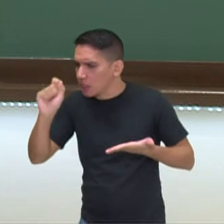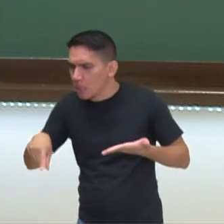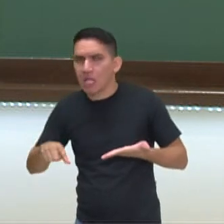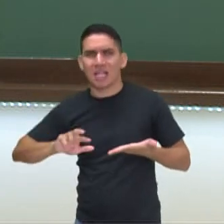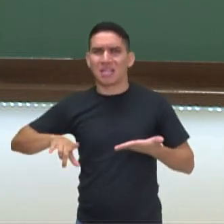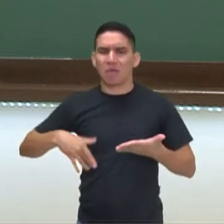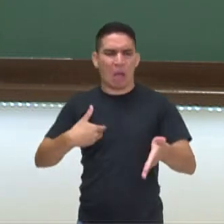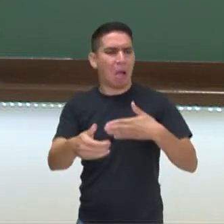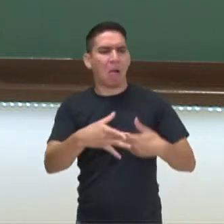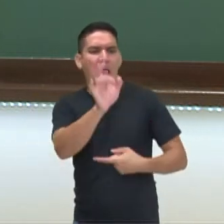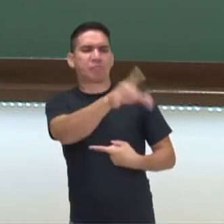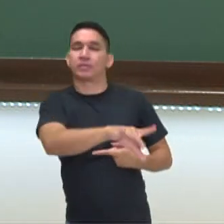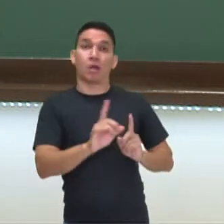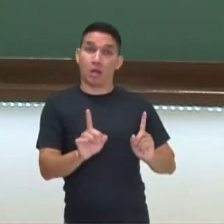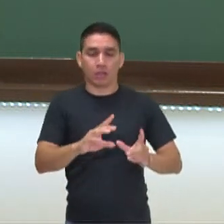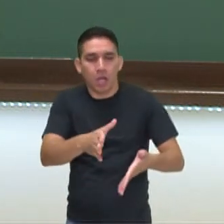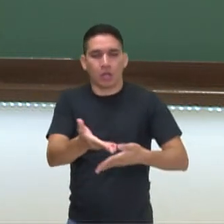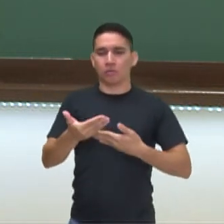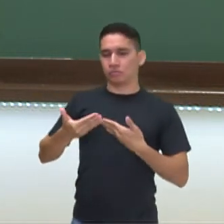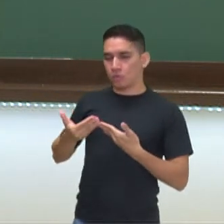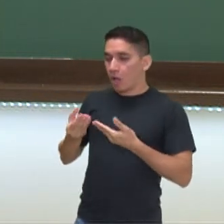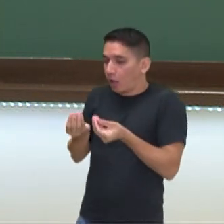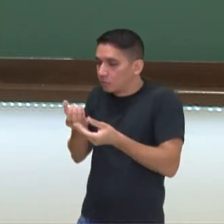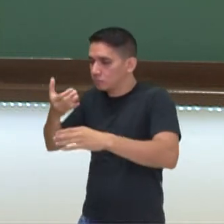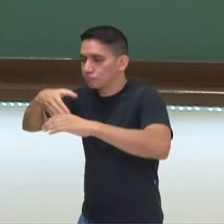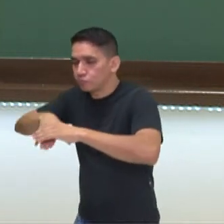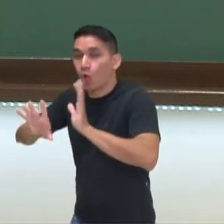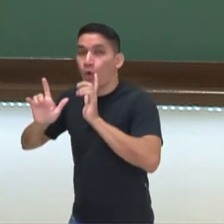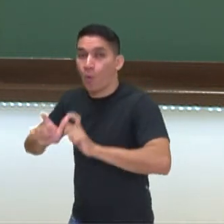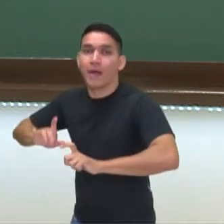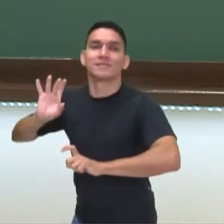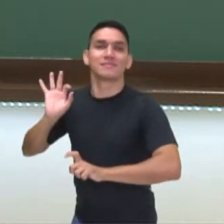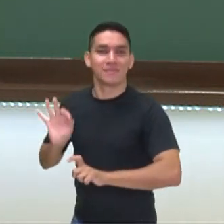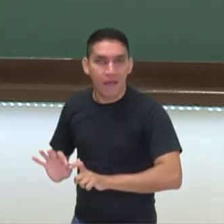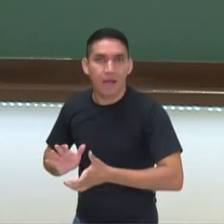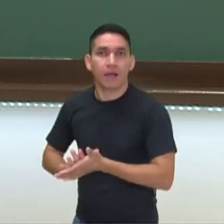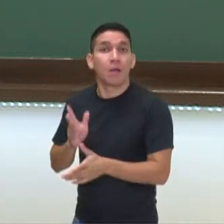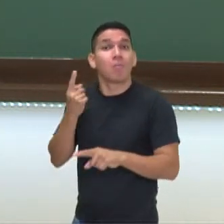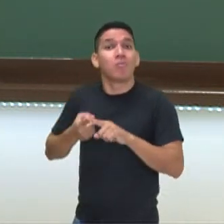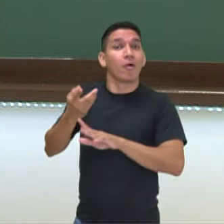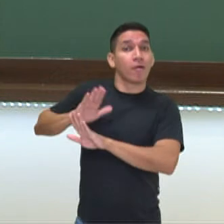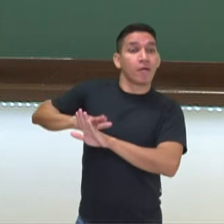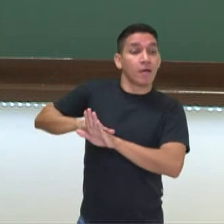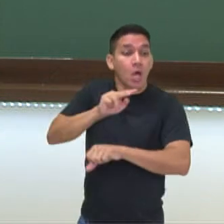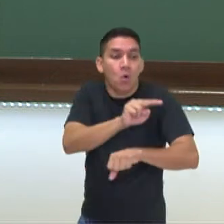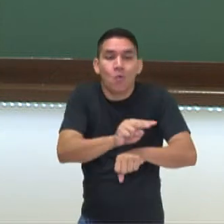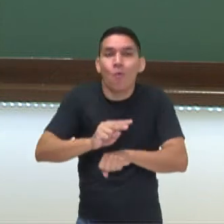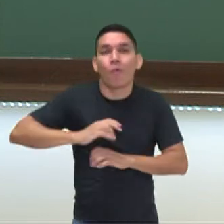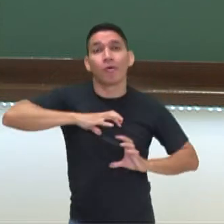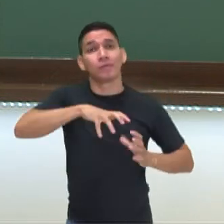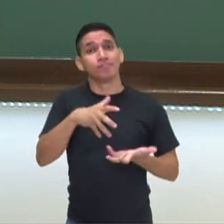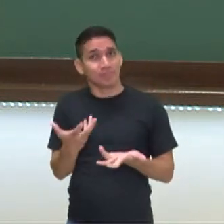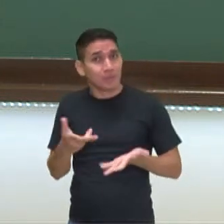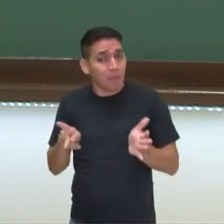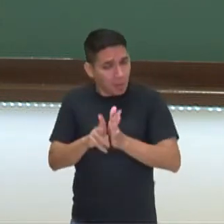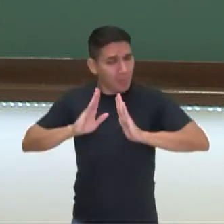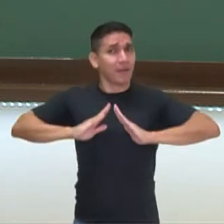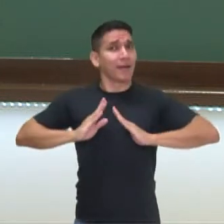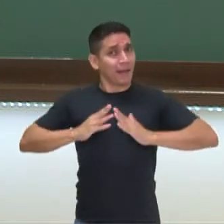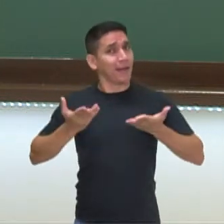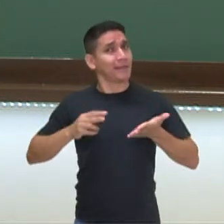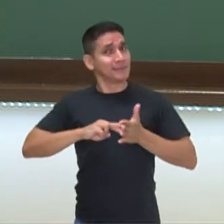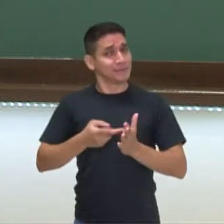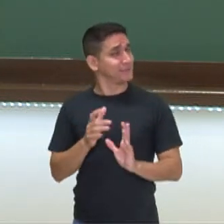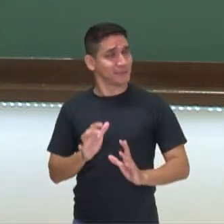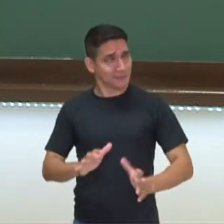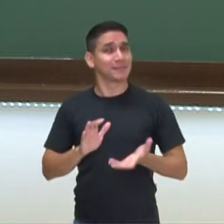lixo em lugar inadequado. Então essa responsabilidade que a gente tem em cuidar do nosso planeta, da nossa casa, do planeta Terra.